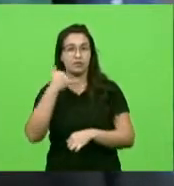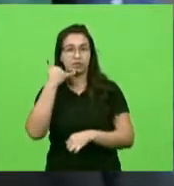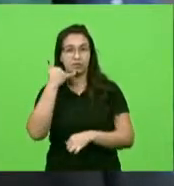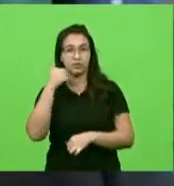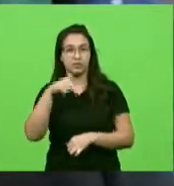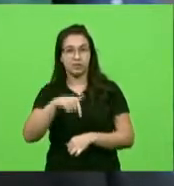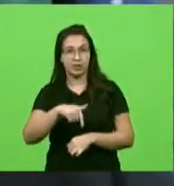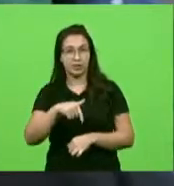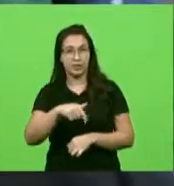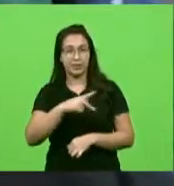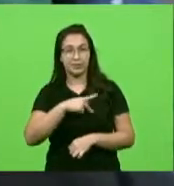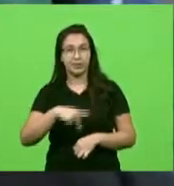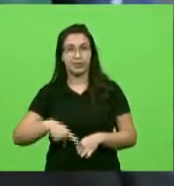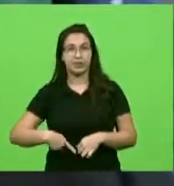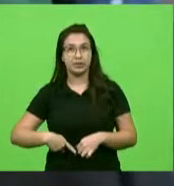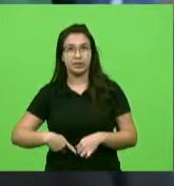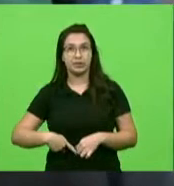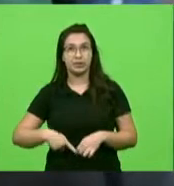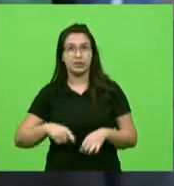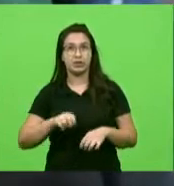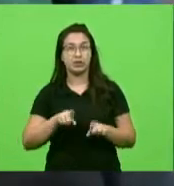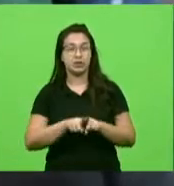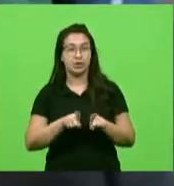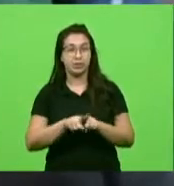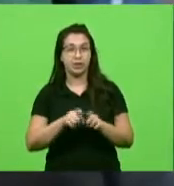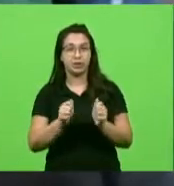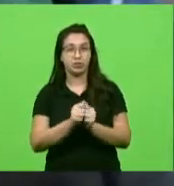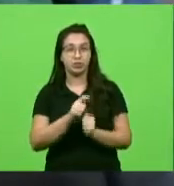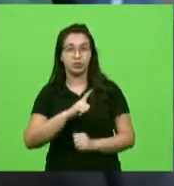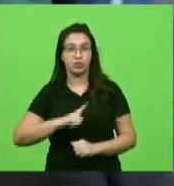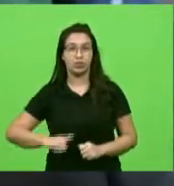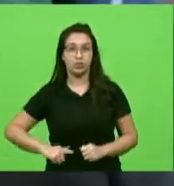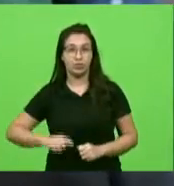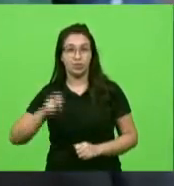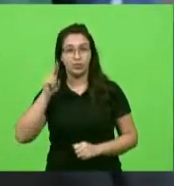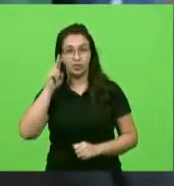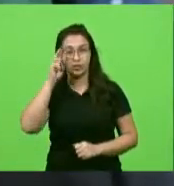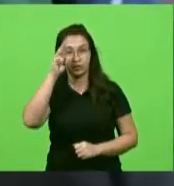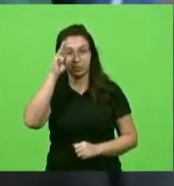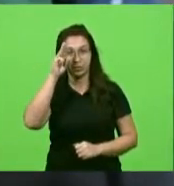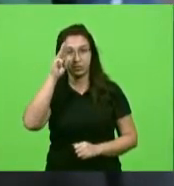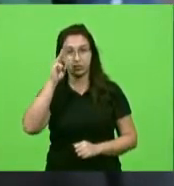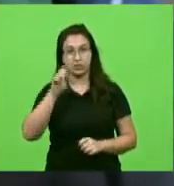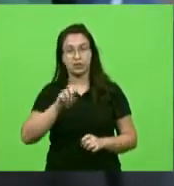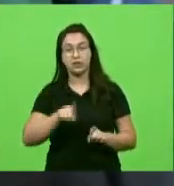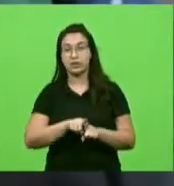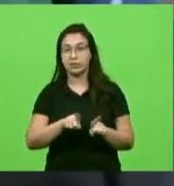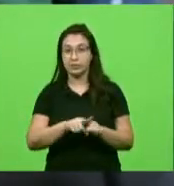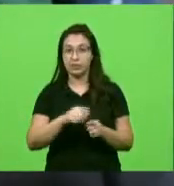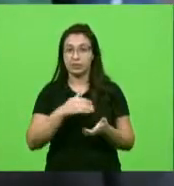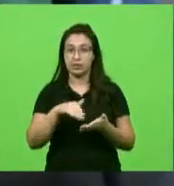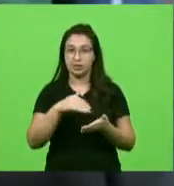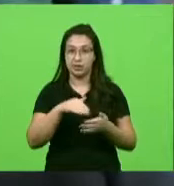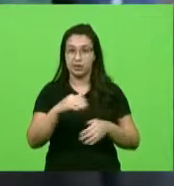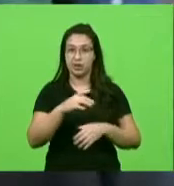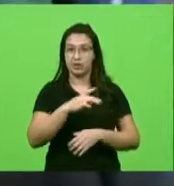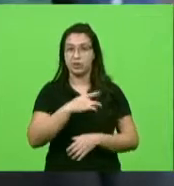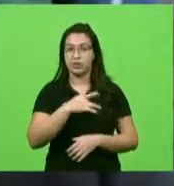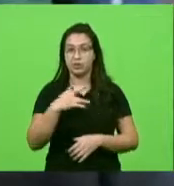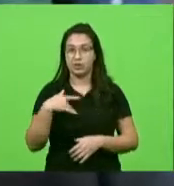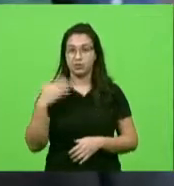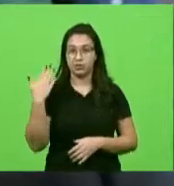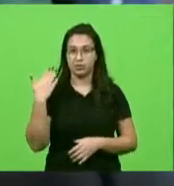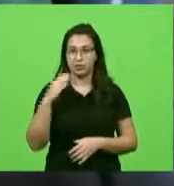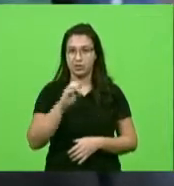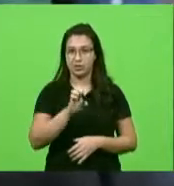presidente, tanto com o senhor Governador do Estado, Carlos Moisés da Silva, quanto com o secretário de Estado da Saúde, à época, o senhor Elton